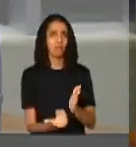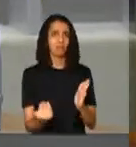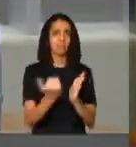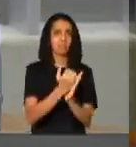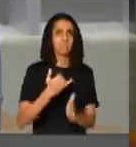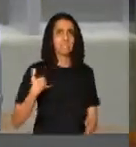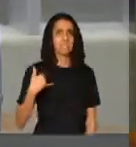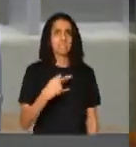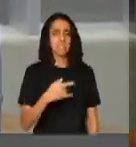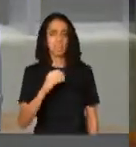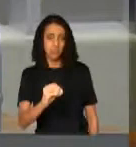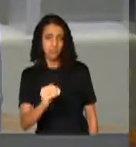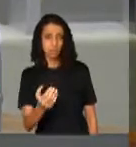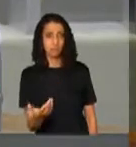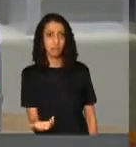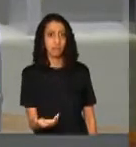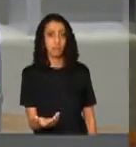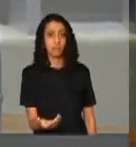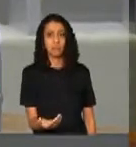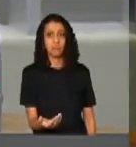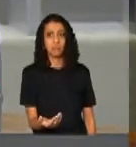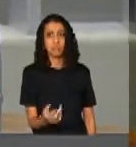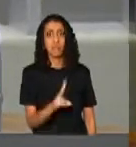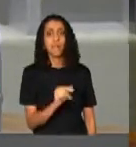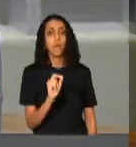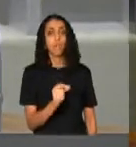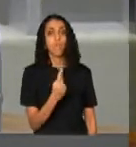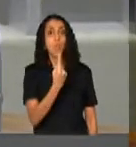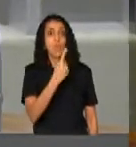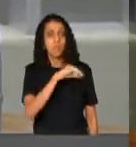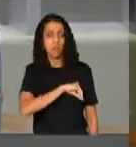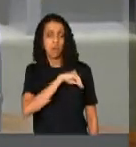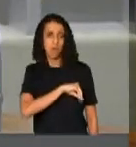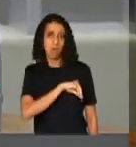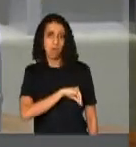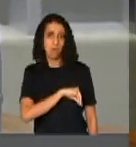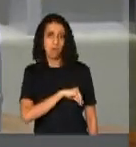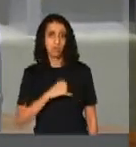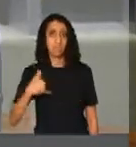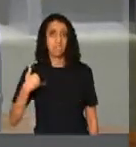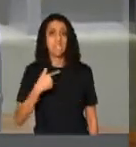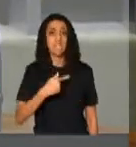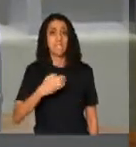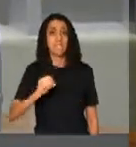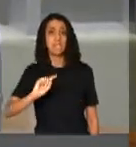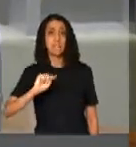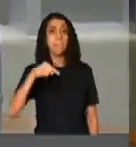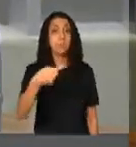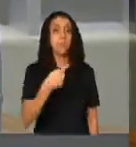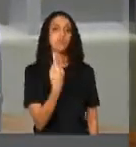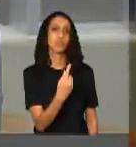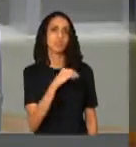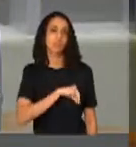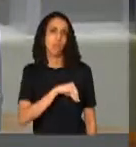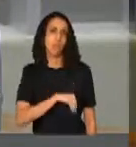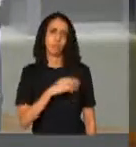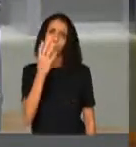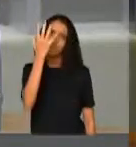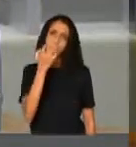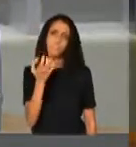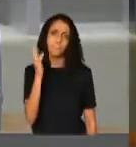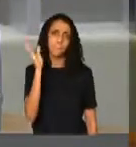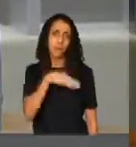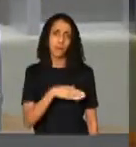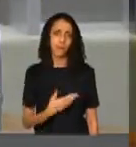proposta, de miserabilidade, que vão receber um salário mínimo depois de 70 anos. Isso é uma crueldade. Depois,